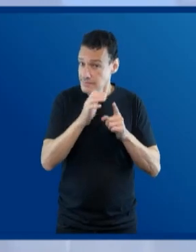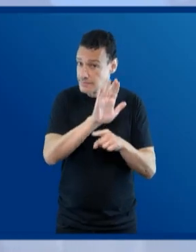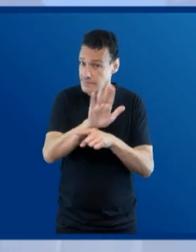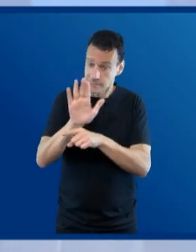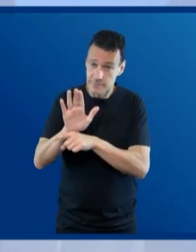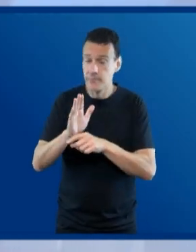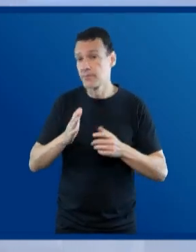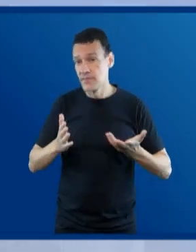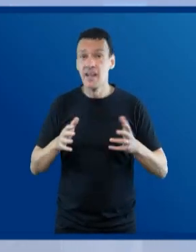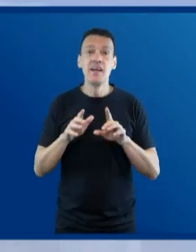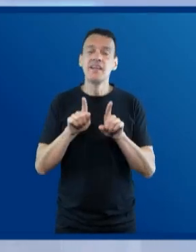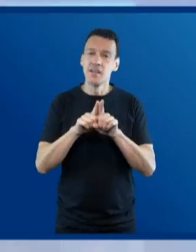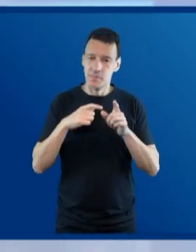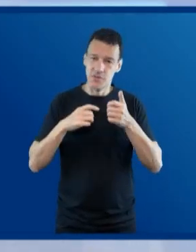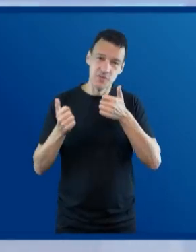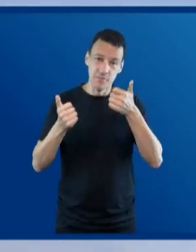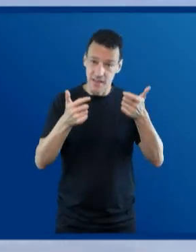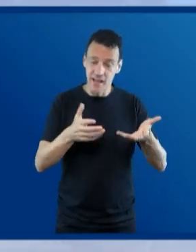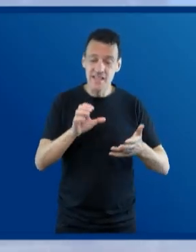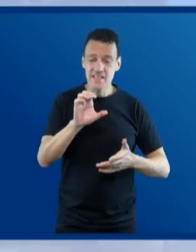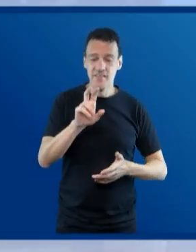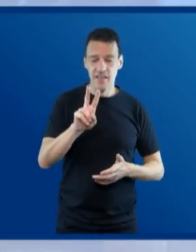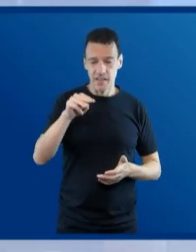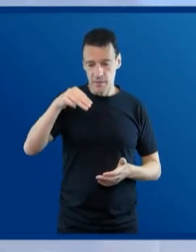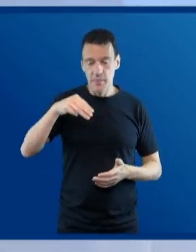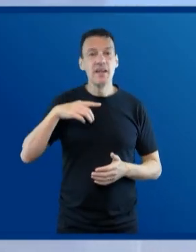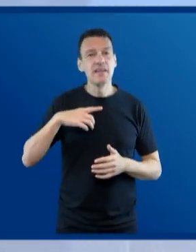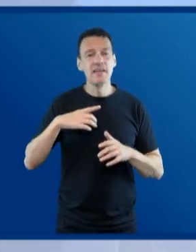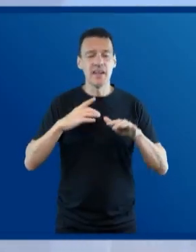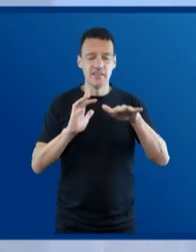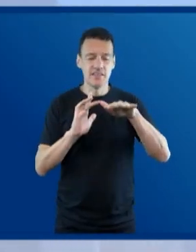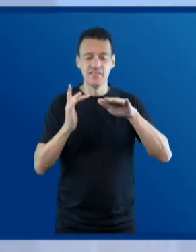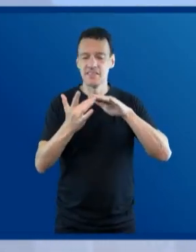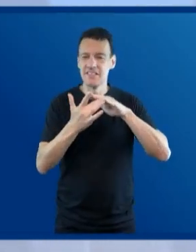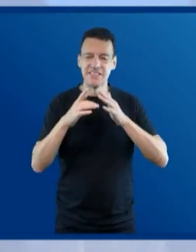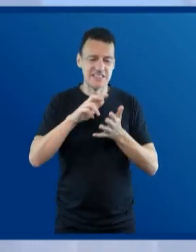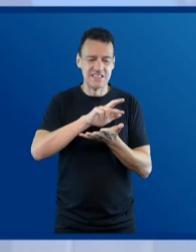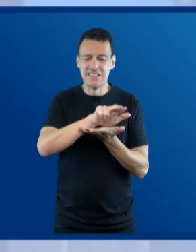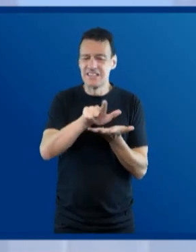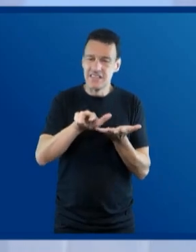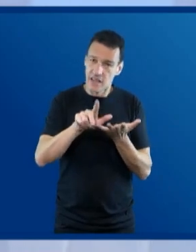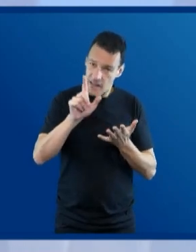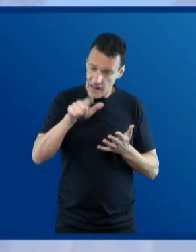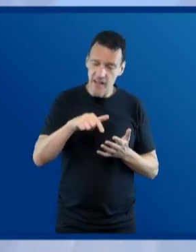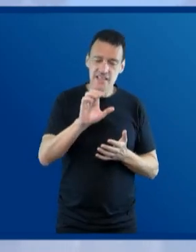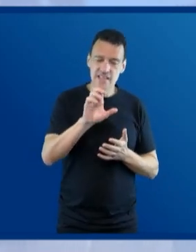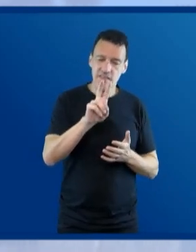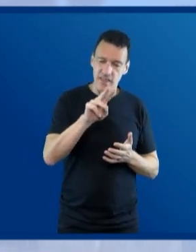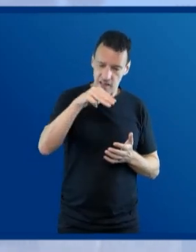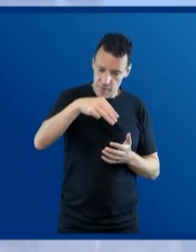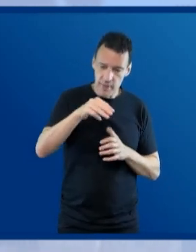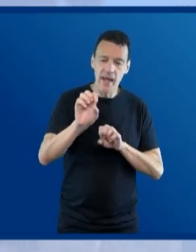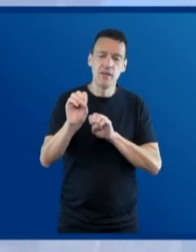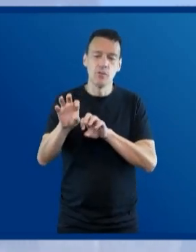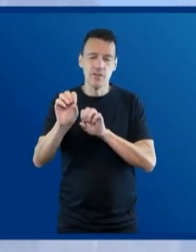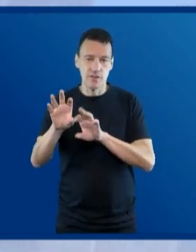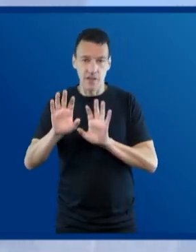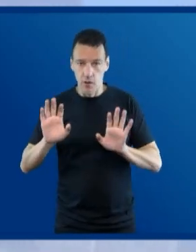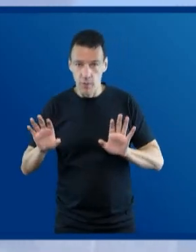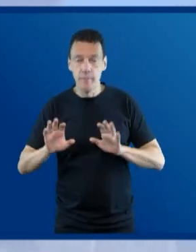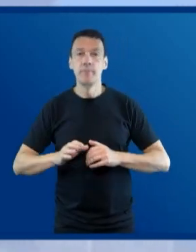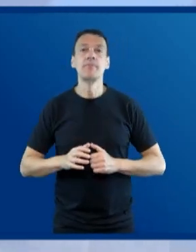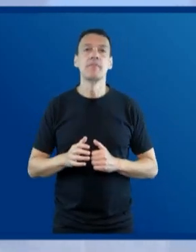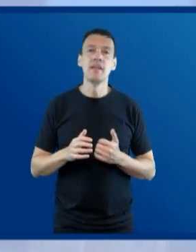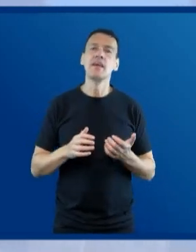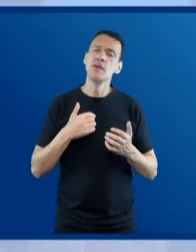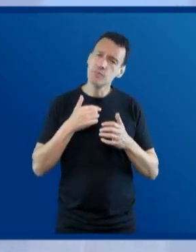CVM também tem um canal em diversas mídias sociais, que é o CVM Educacional. Gostaria de convidar todos a